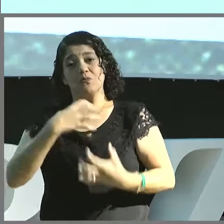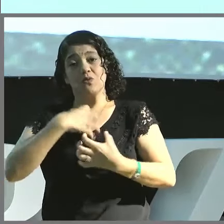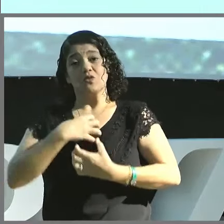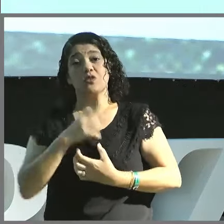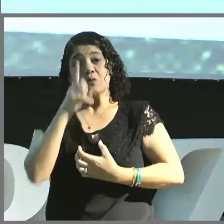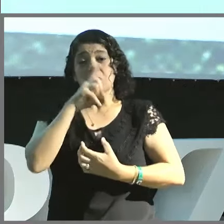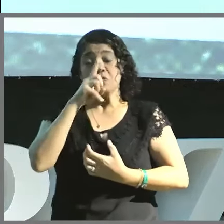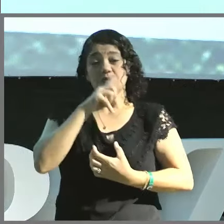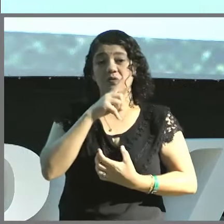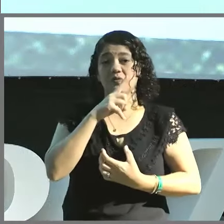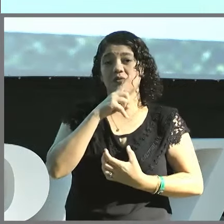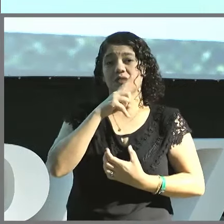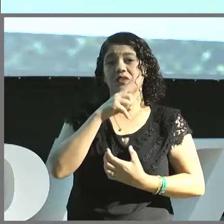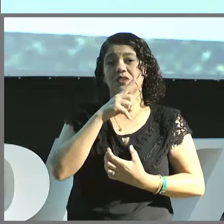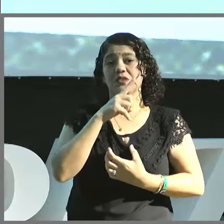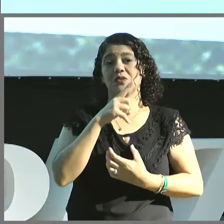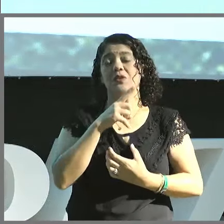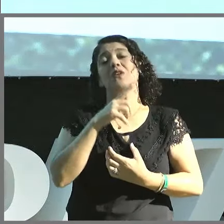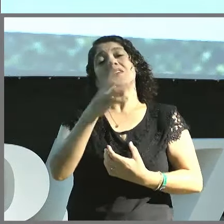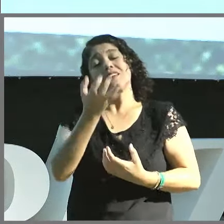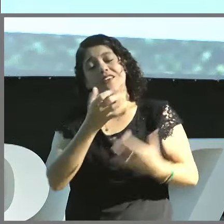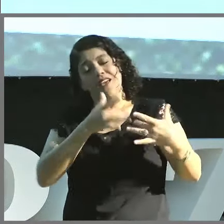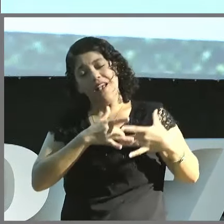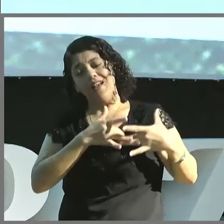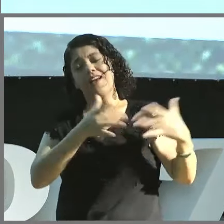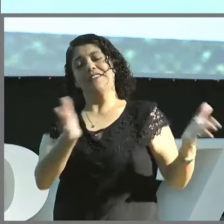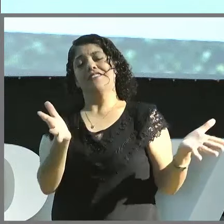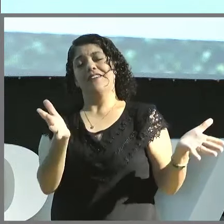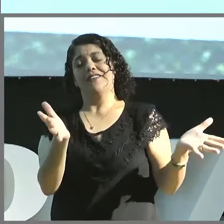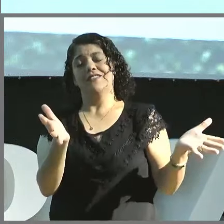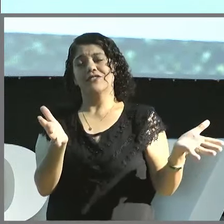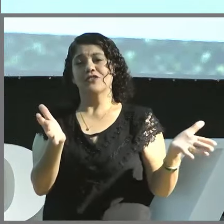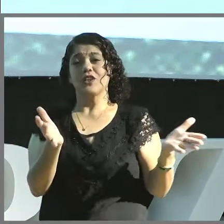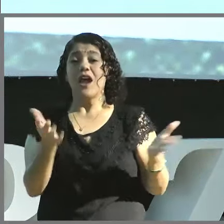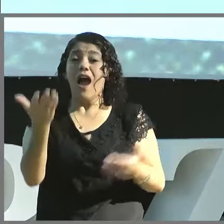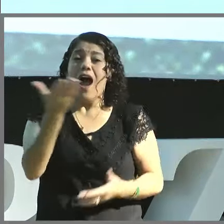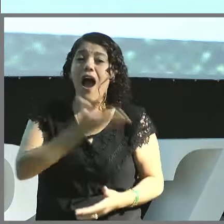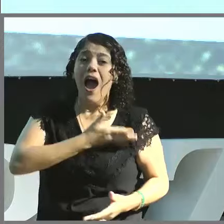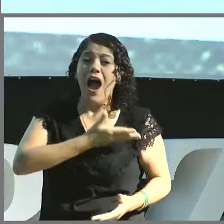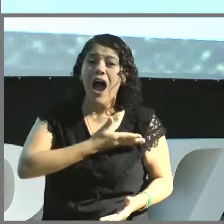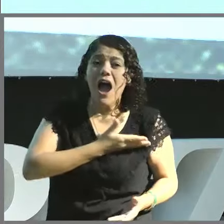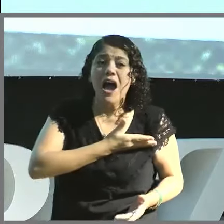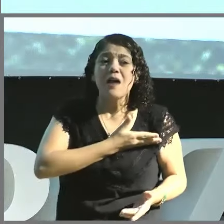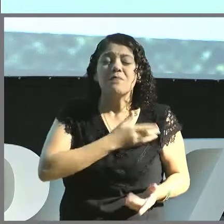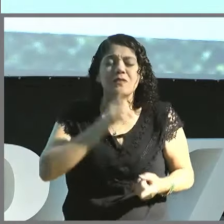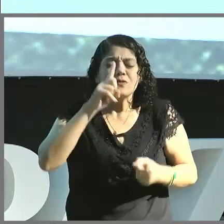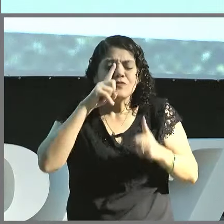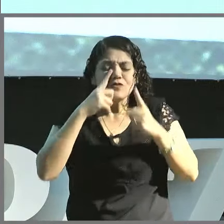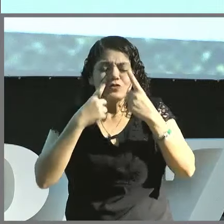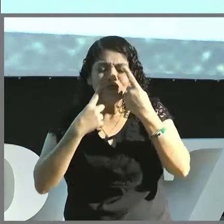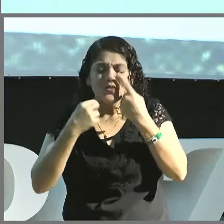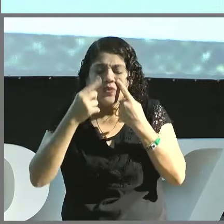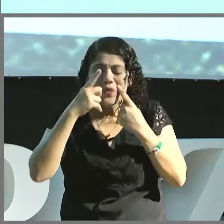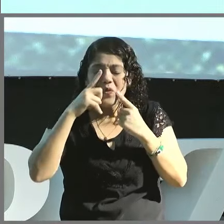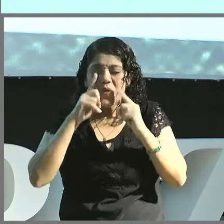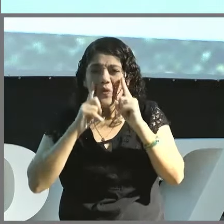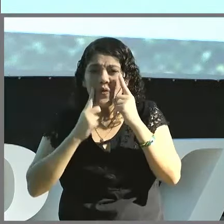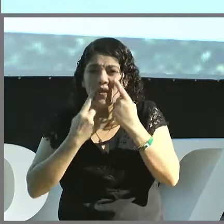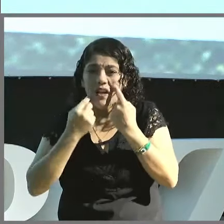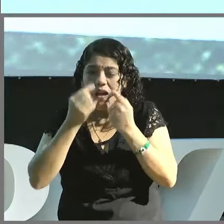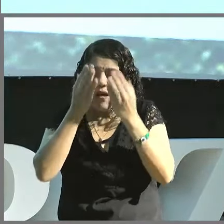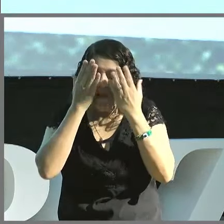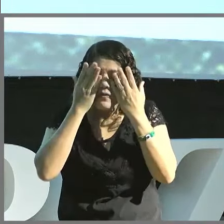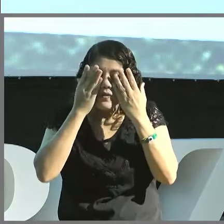as tuas graças por caridade. Amigo, enxuga a lágrima furtiva